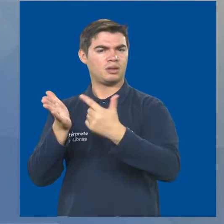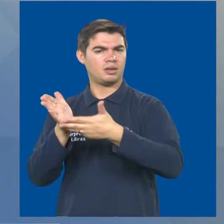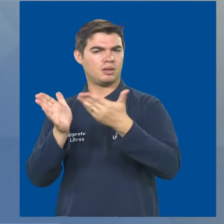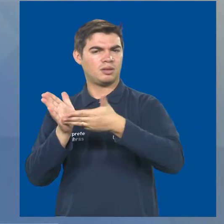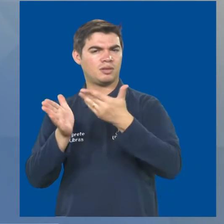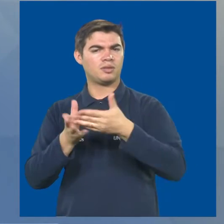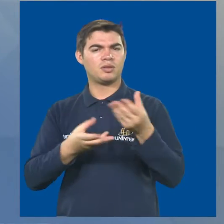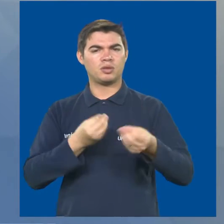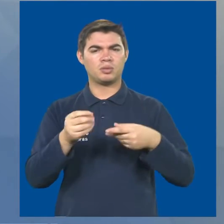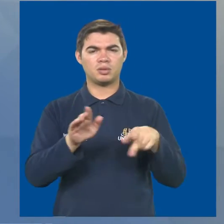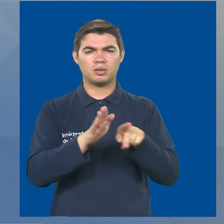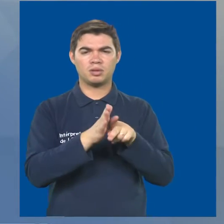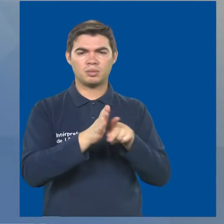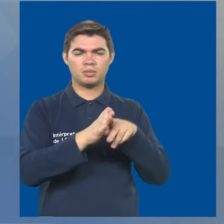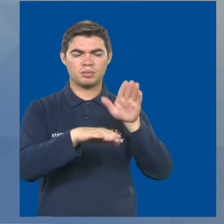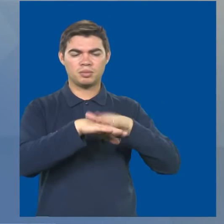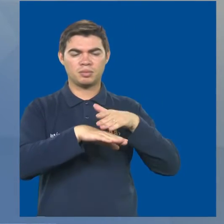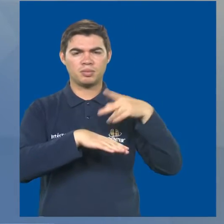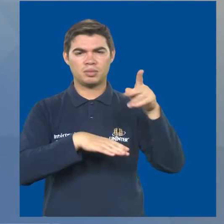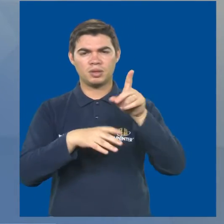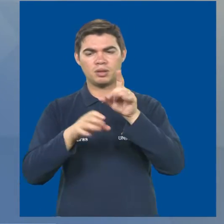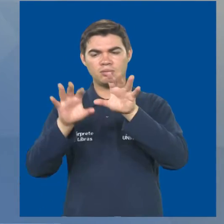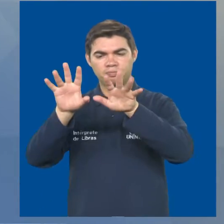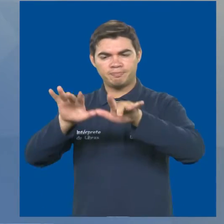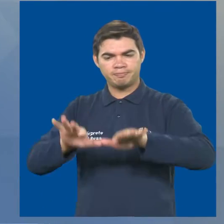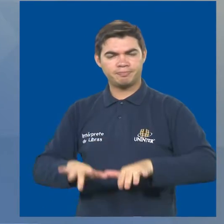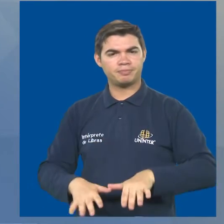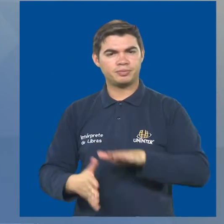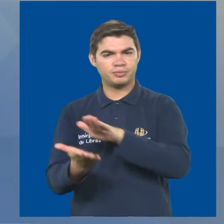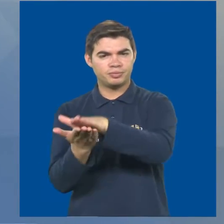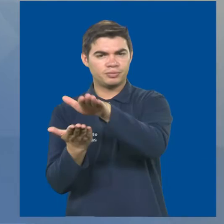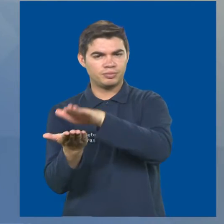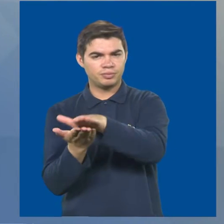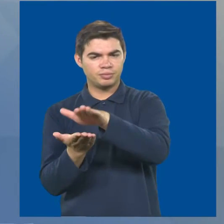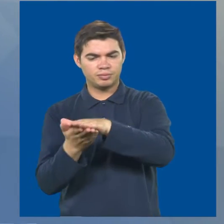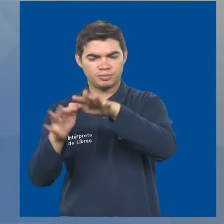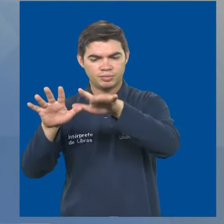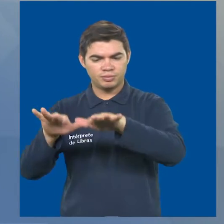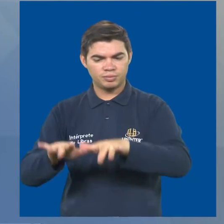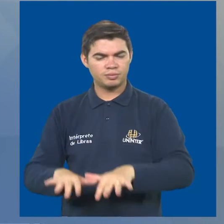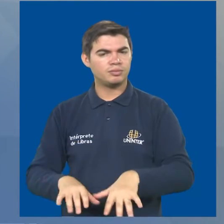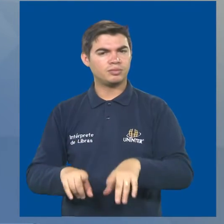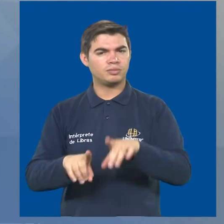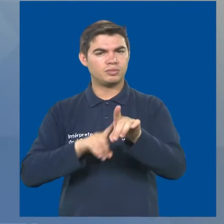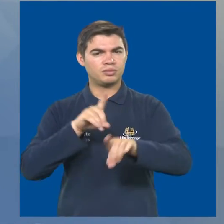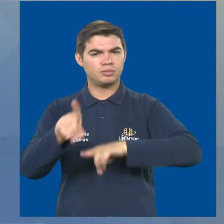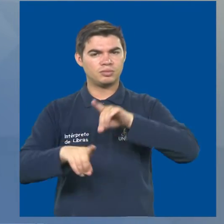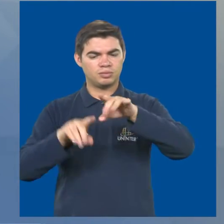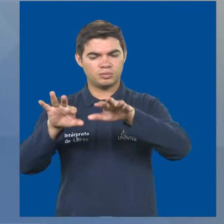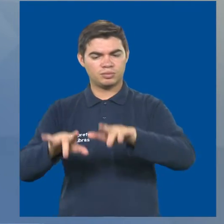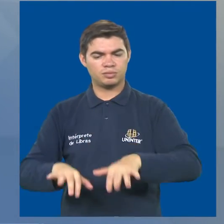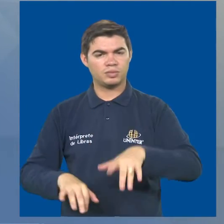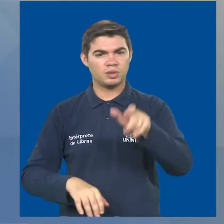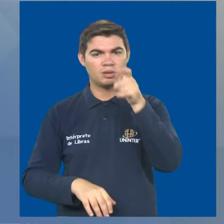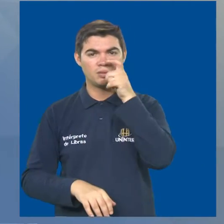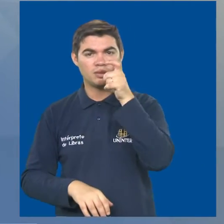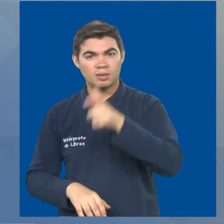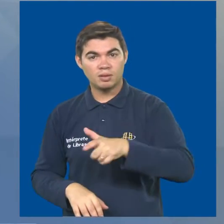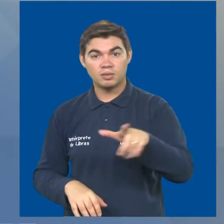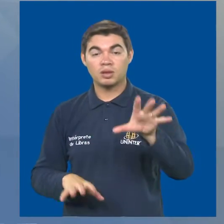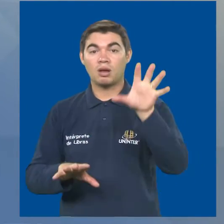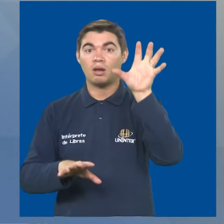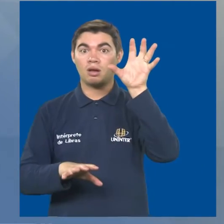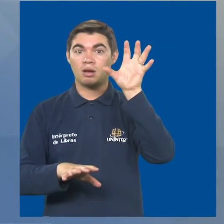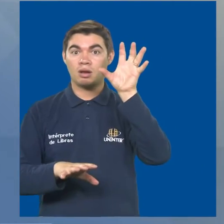também um processo de digitalização então hoje se você for na internet logo depois de ouvir a